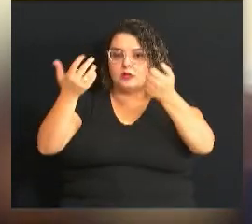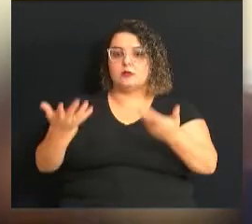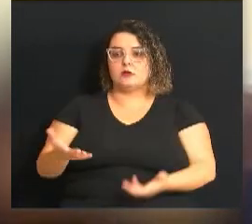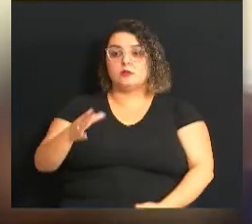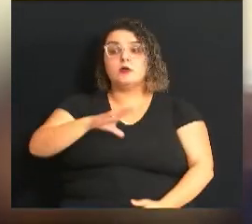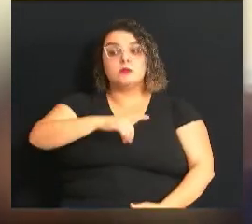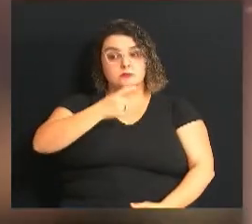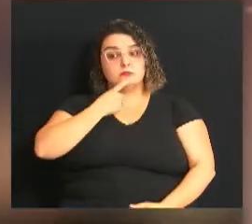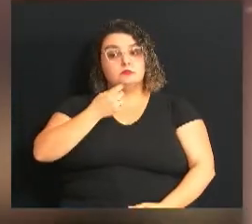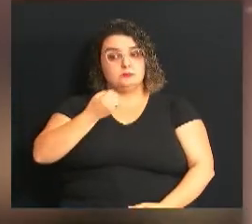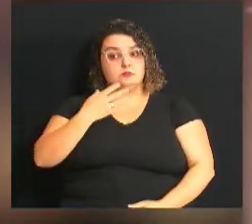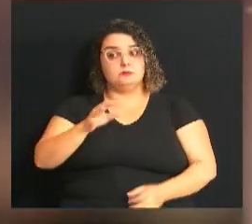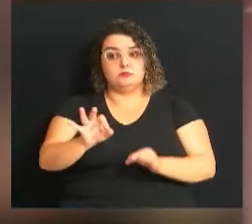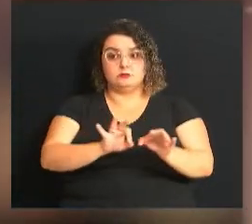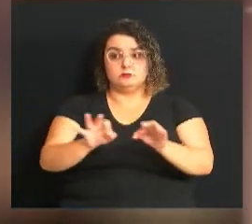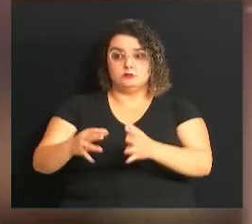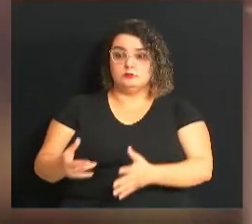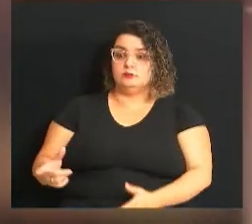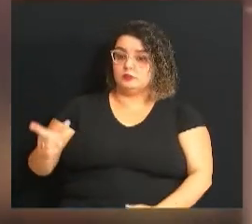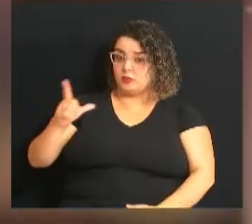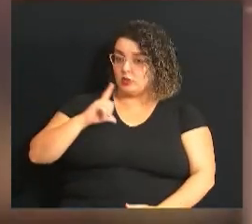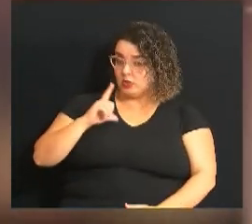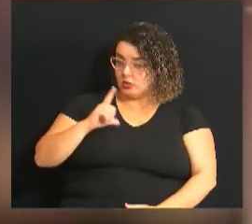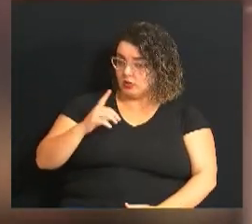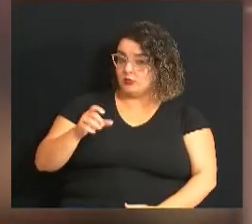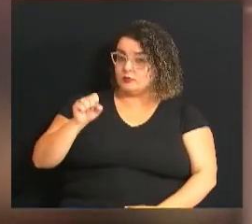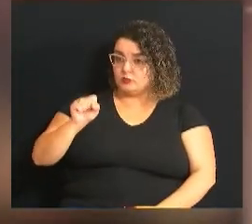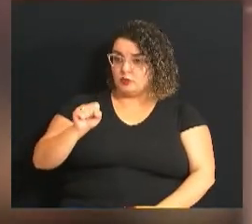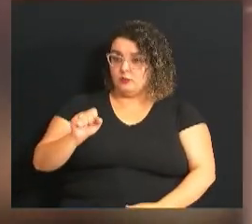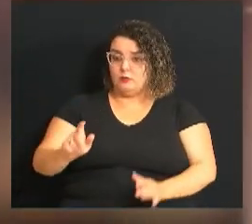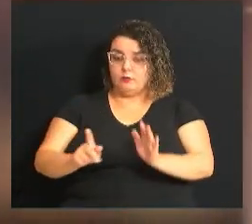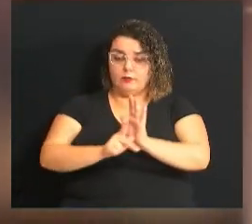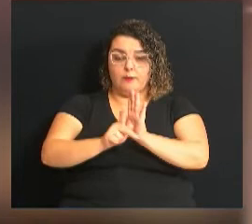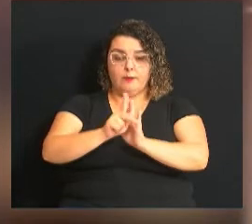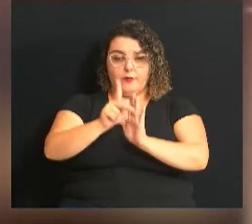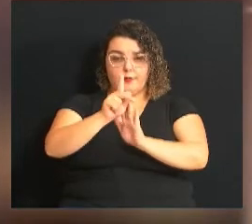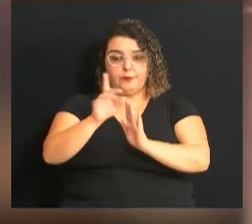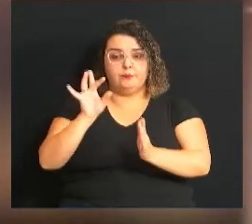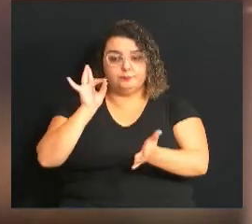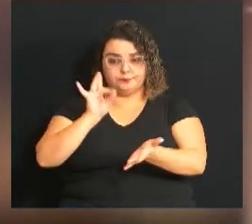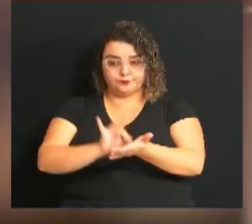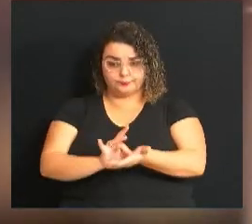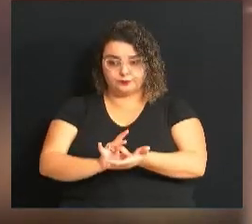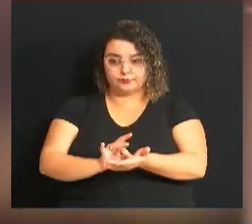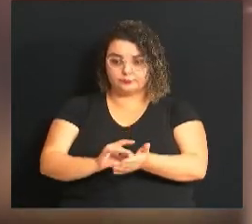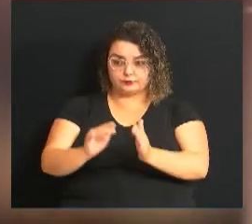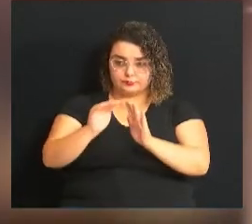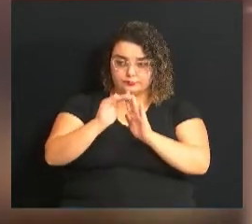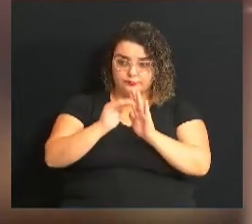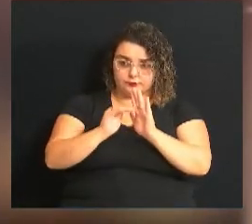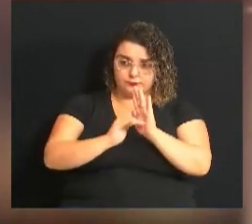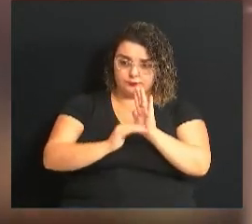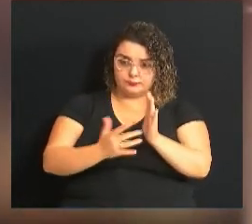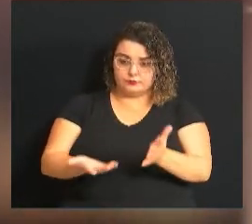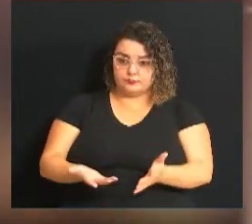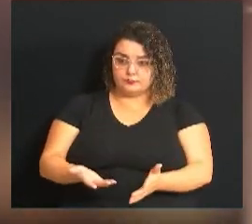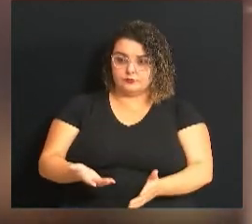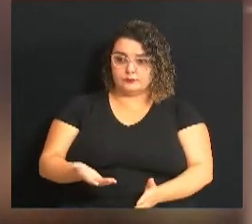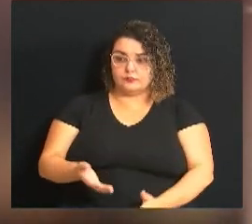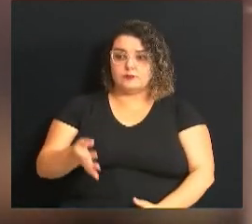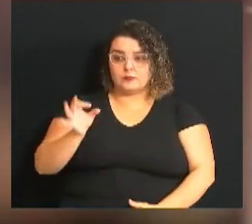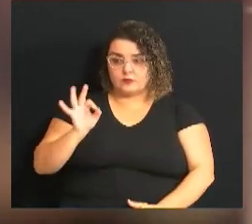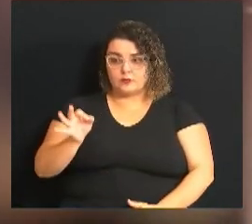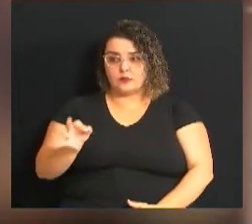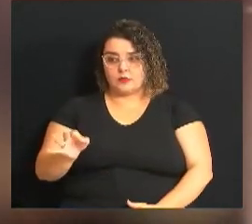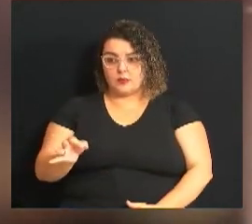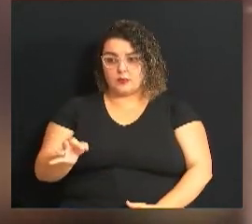de bons projetos. Temos 8 projetos oficiais aqui desta pauta, com certeza